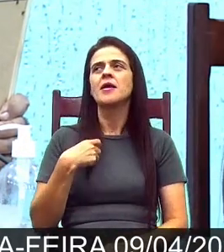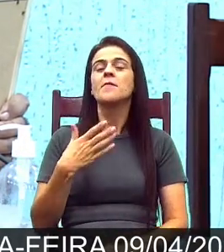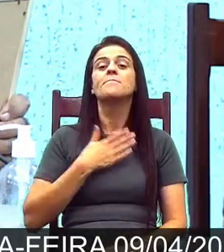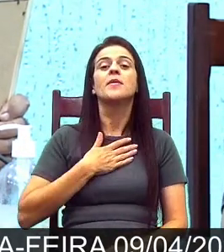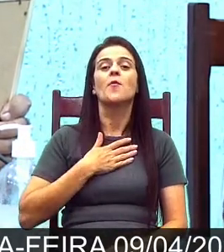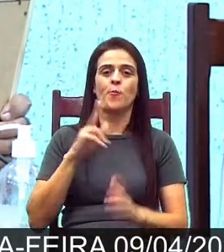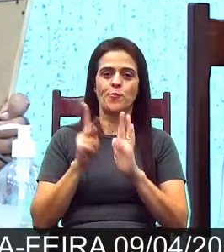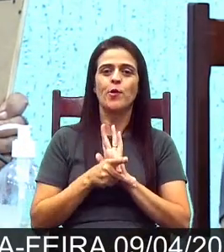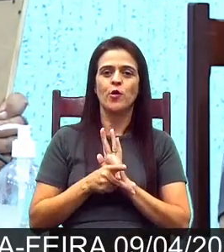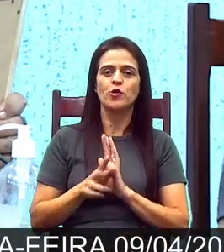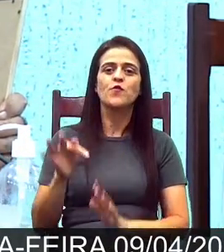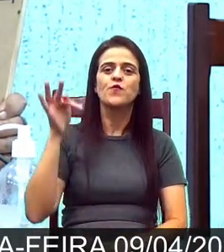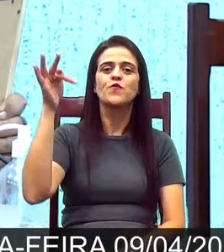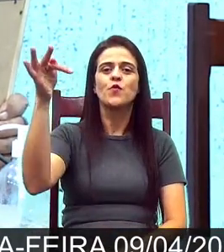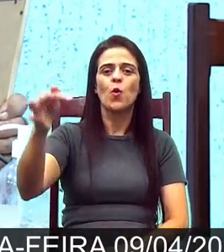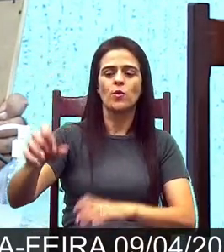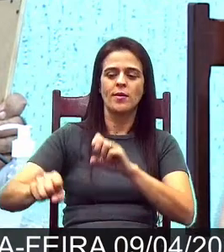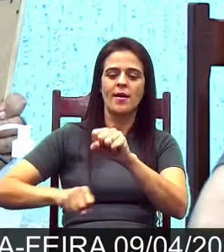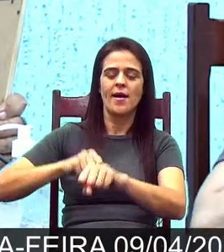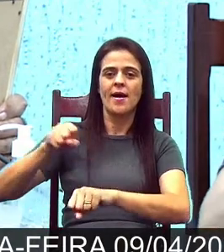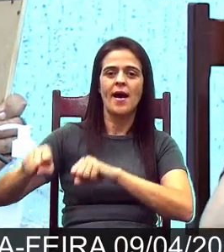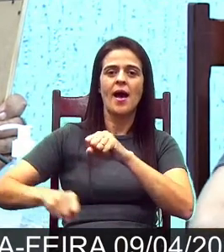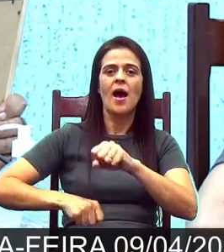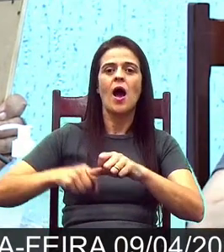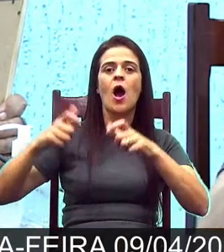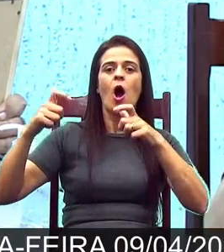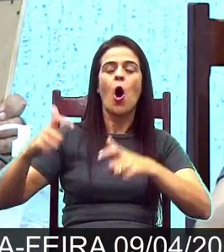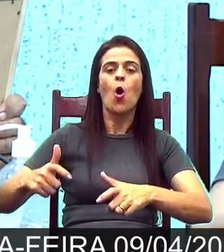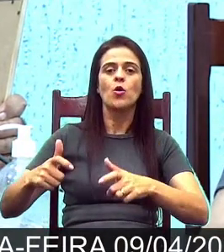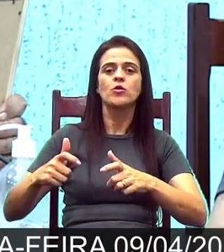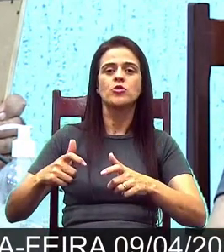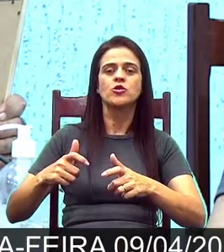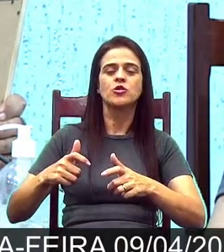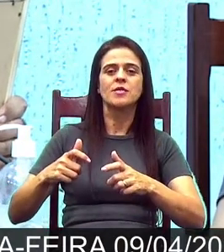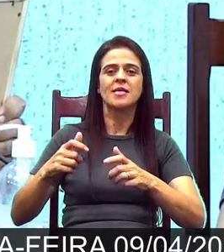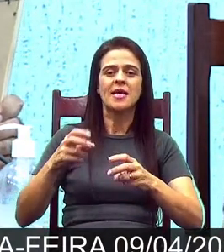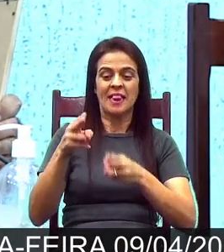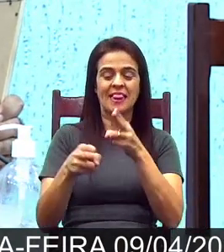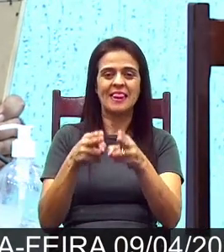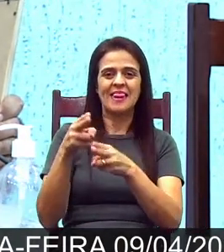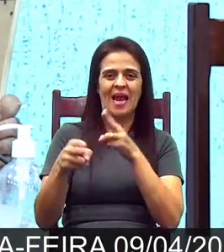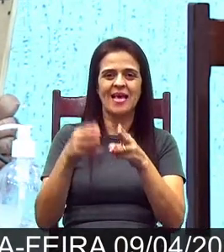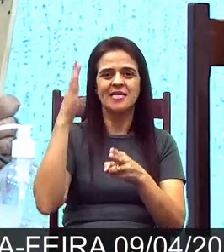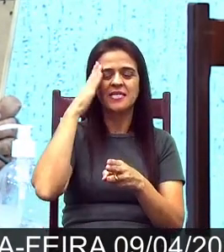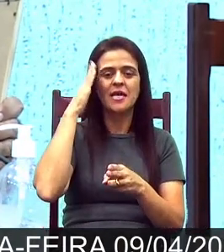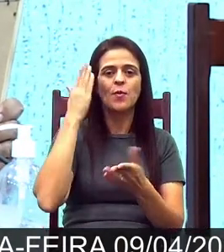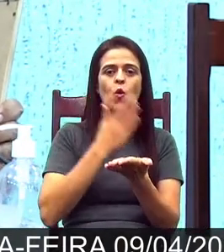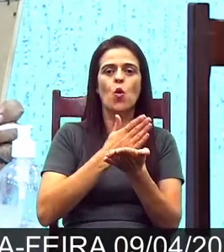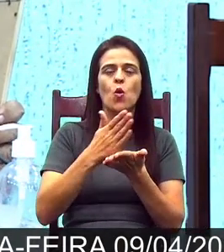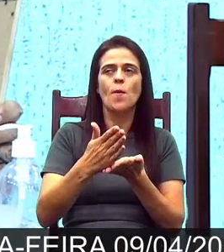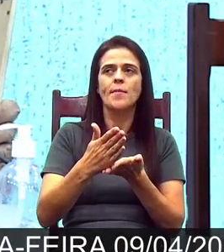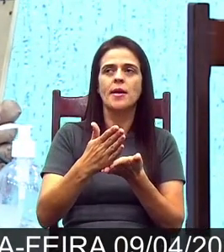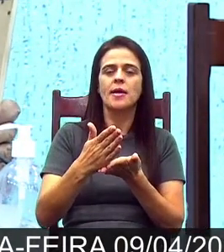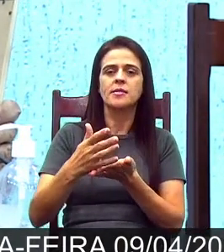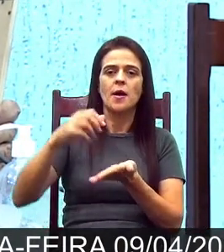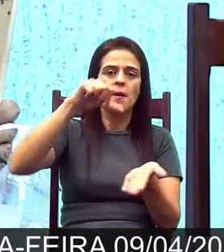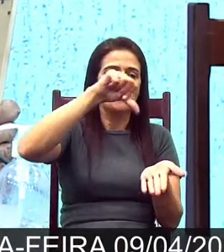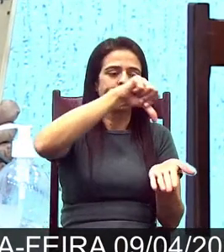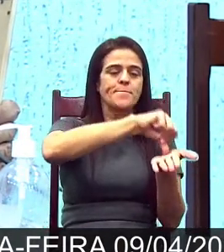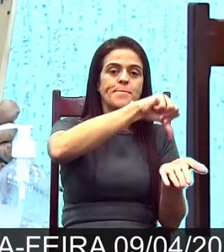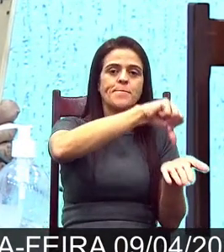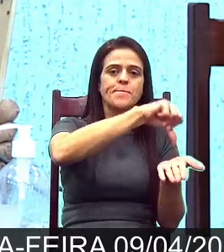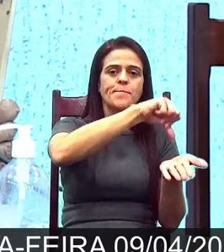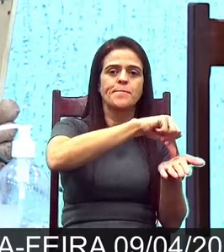ciclovia ali na margem estrada de ferro, que vai do do posto ali